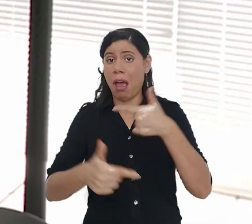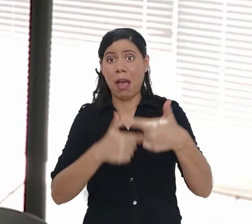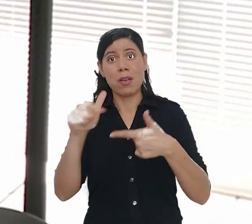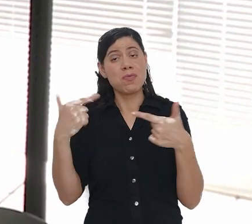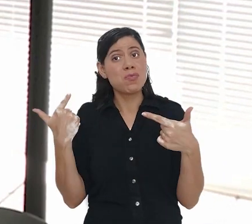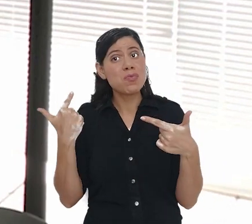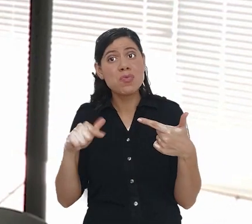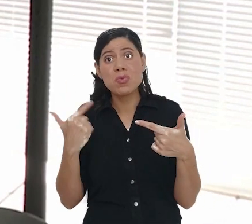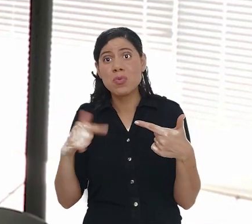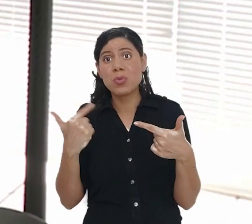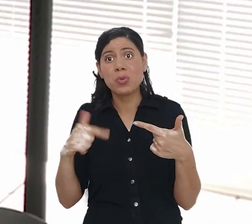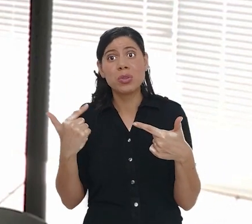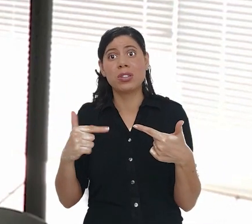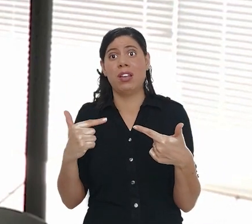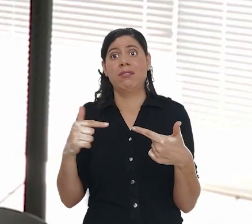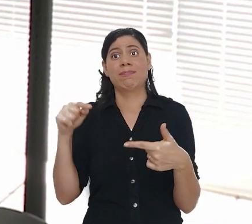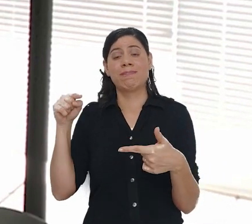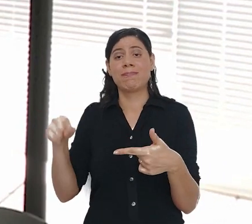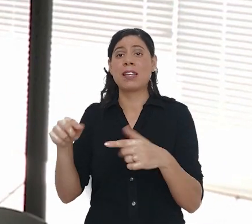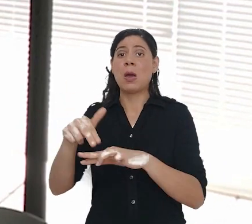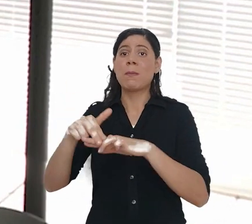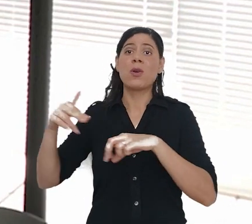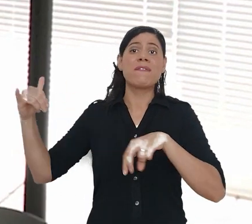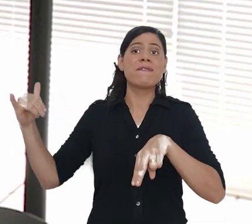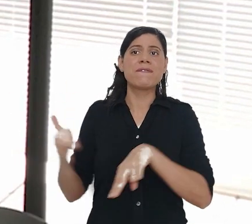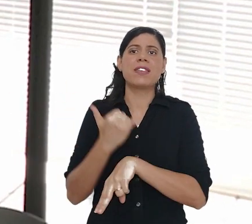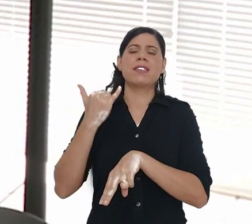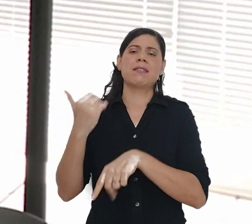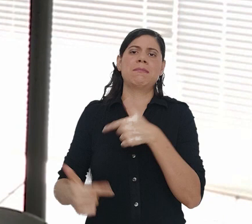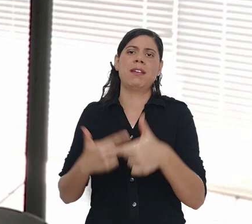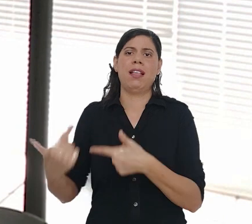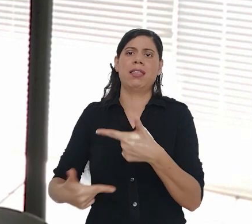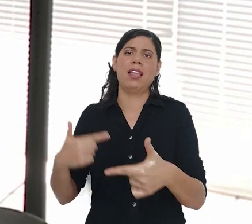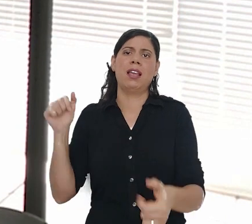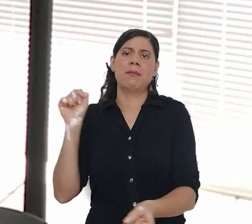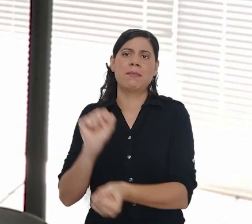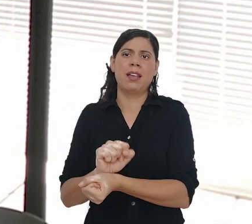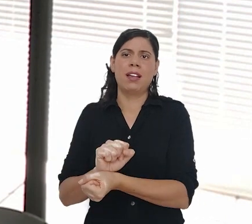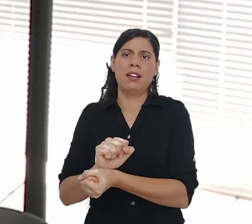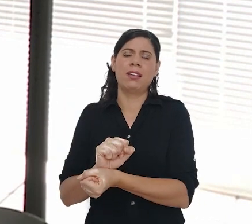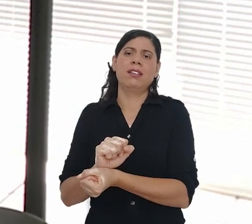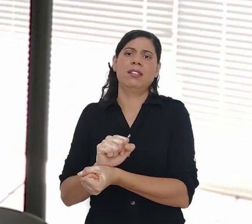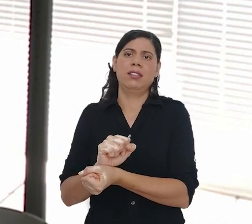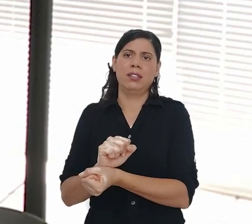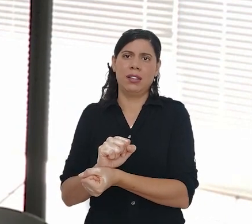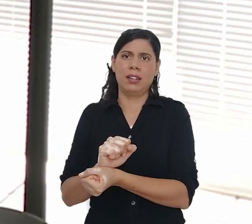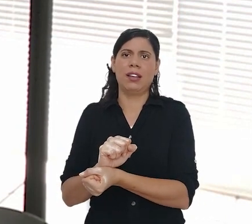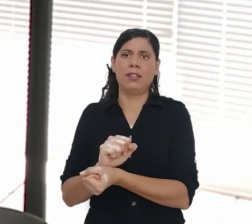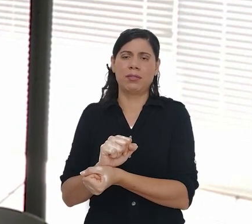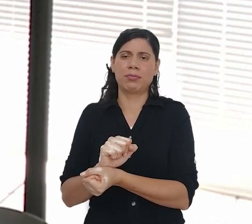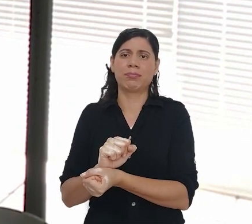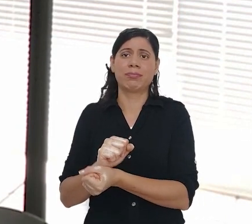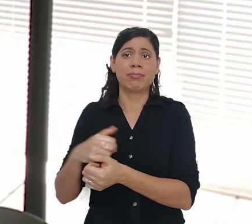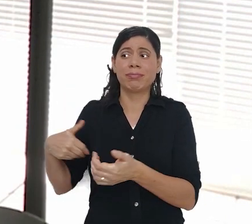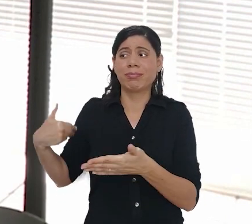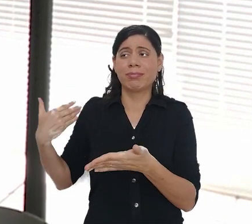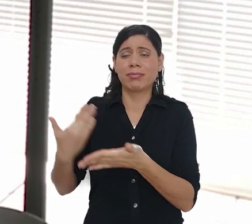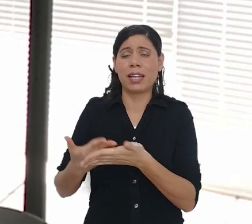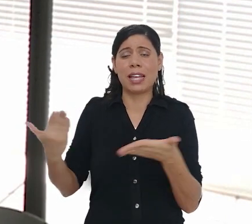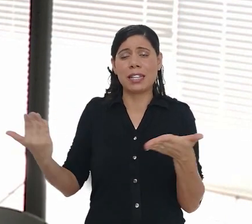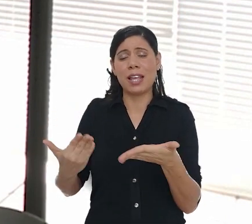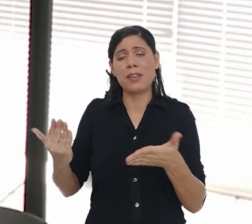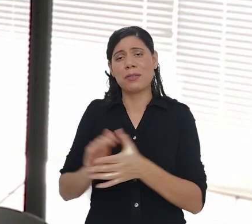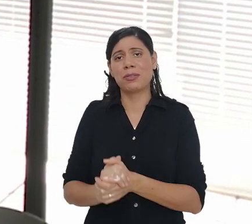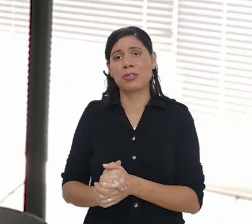e acaba sendo também a mais vitimada pelo trabalho escravo, reproduzindo práticas exploratórias que já se via na